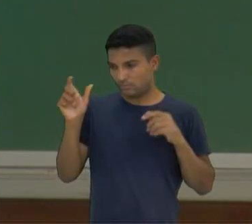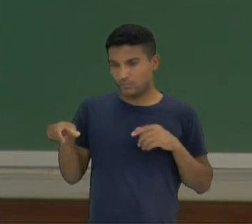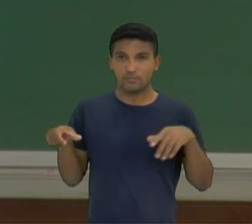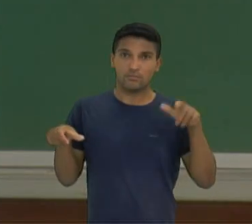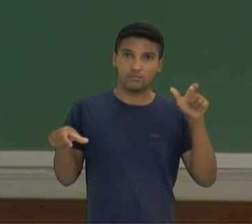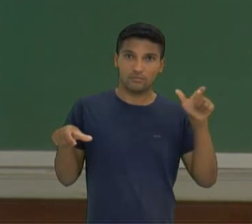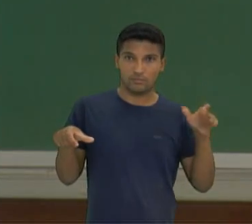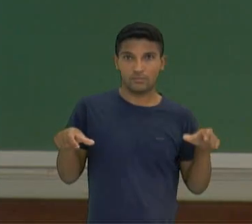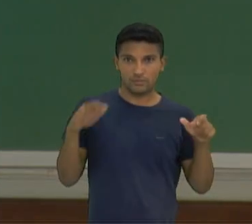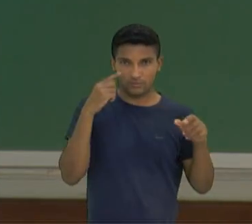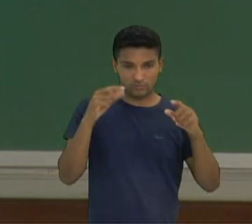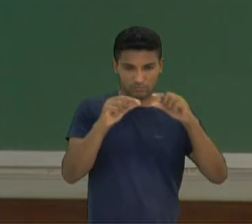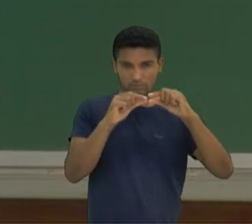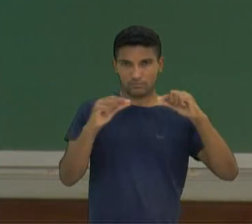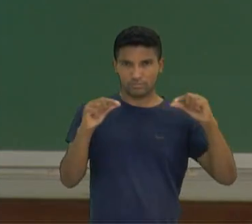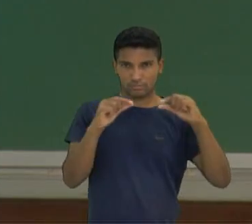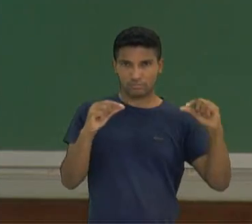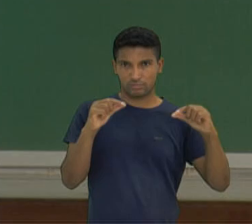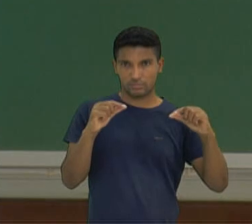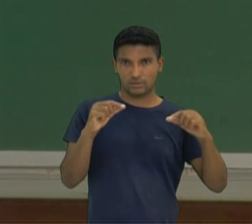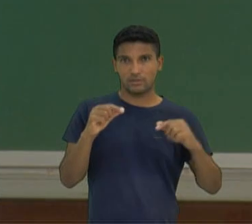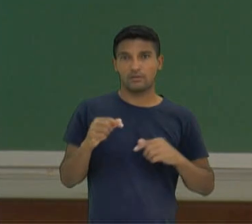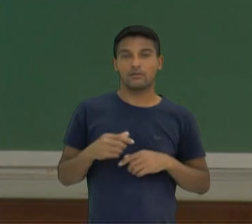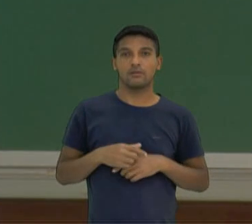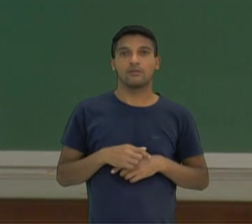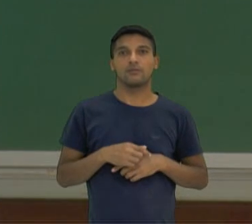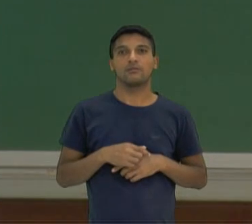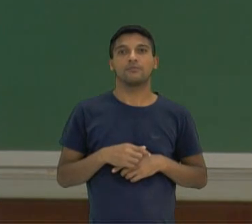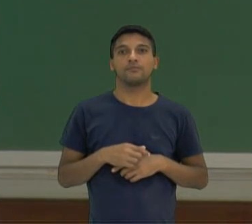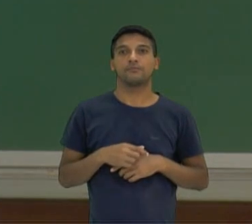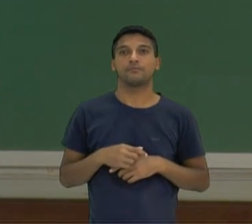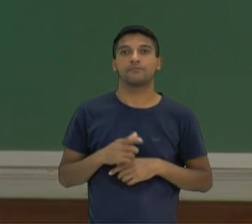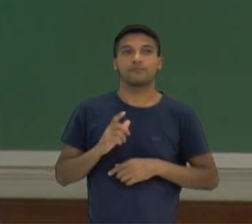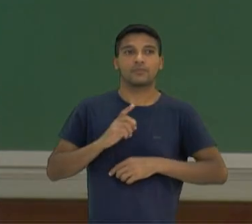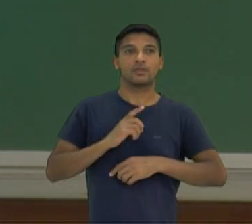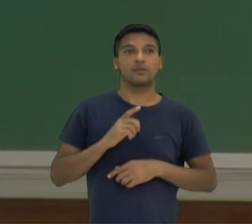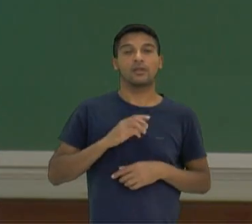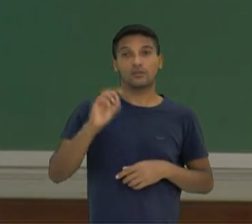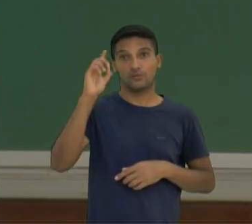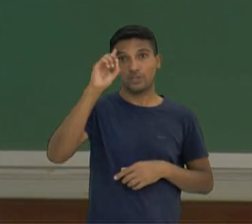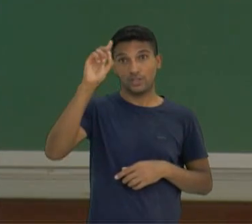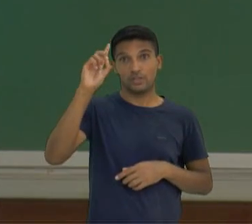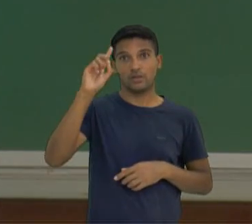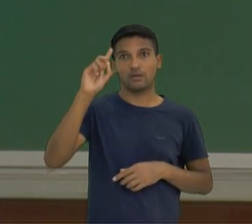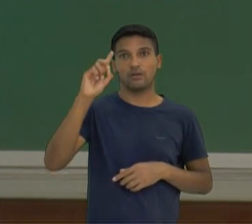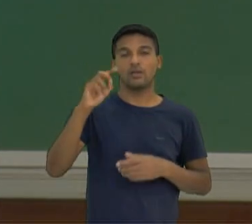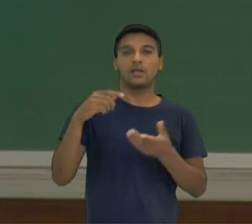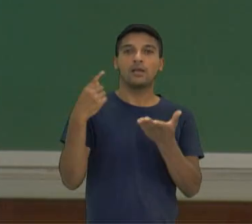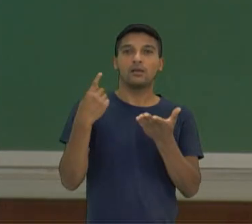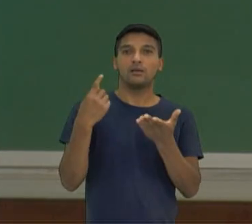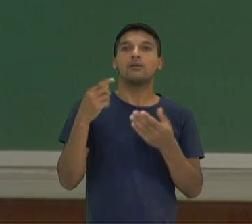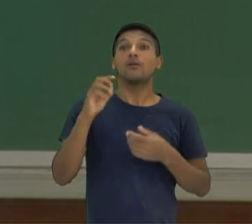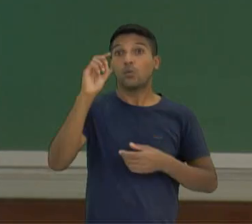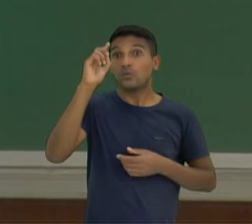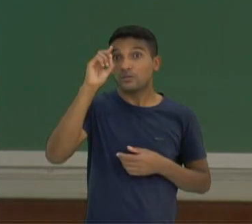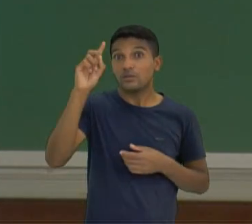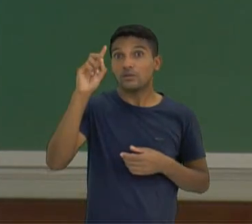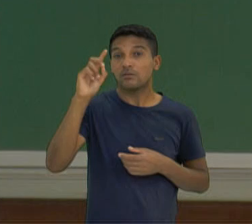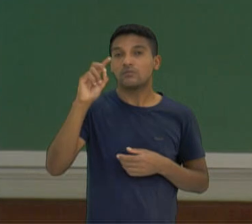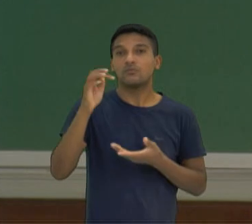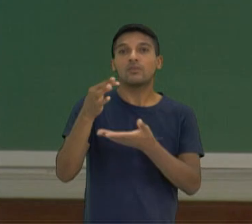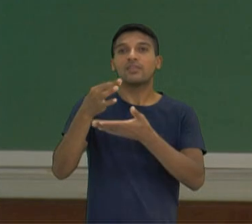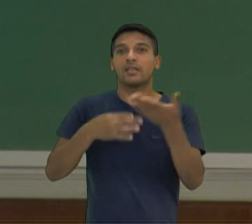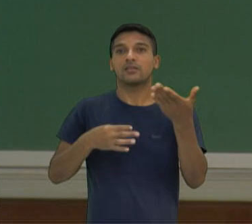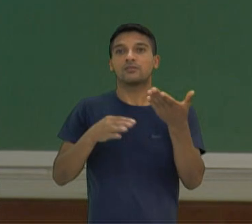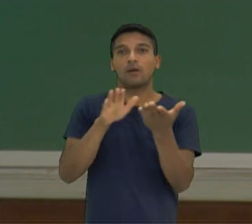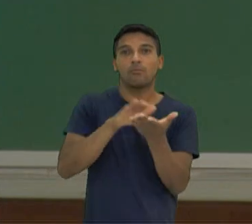Temos ainda, como já foi lido, a data da publicação desse texto, dessa entrevista. E sobre o